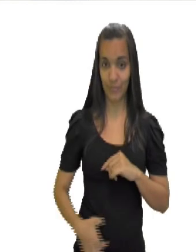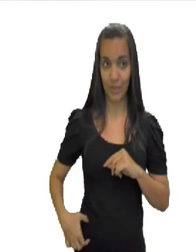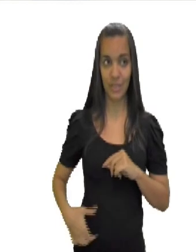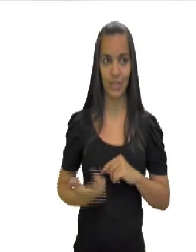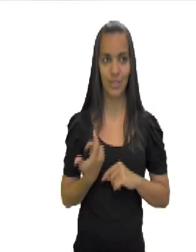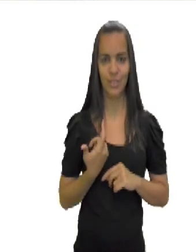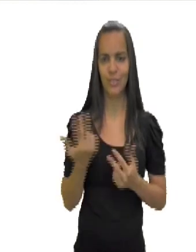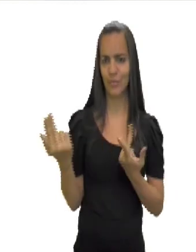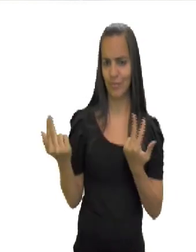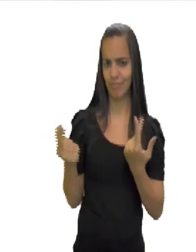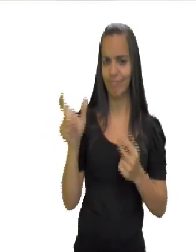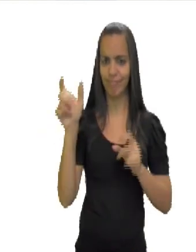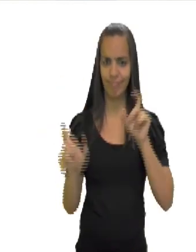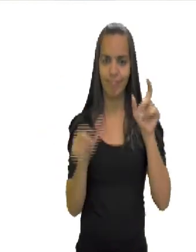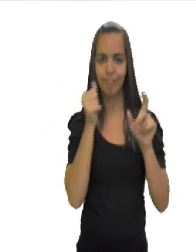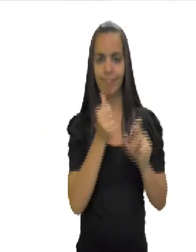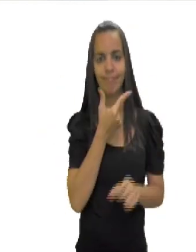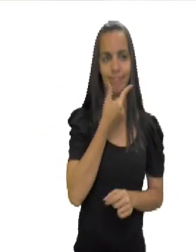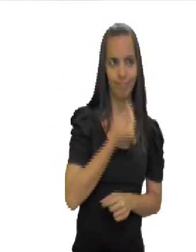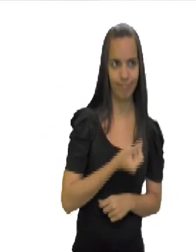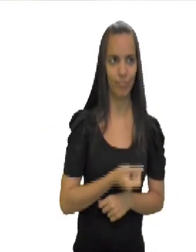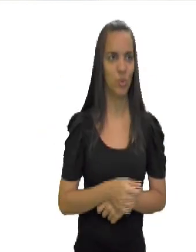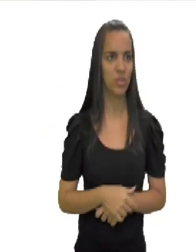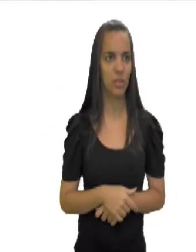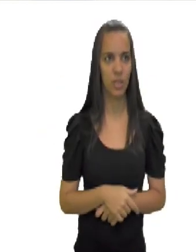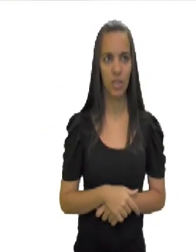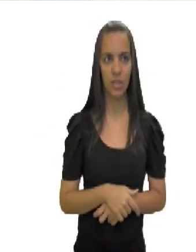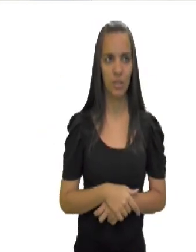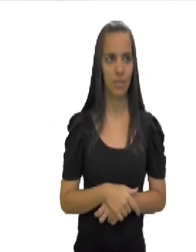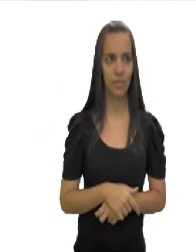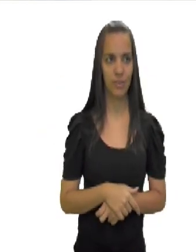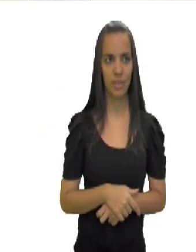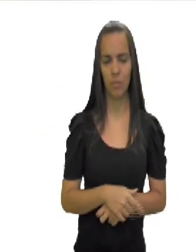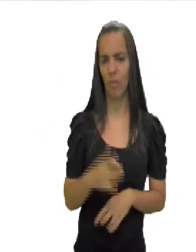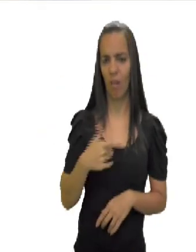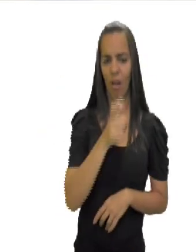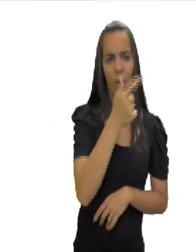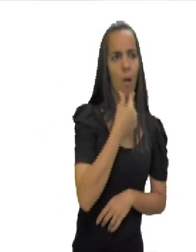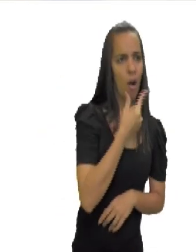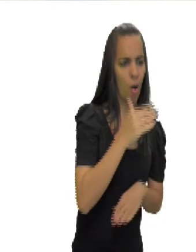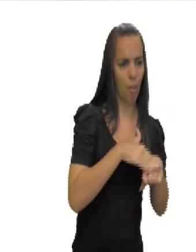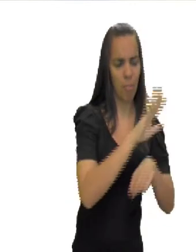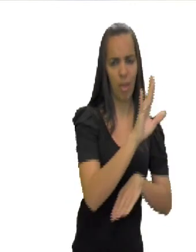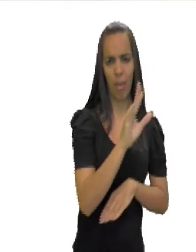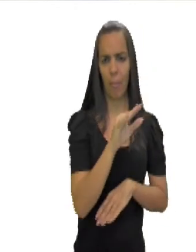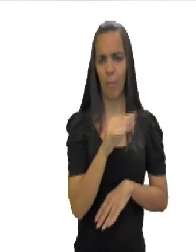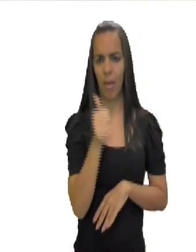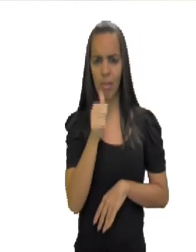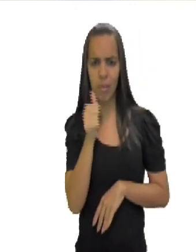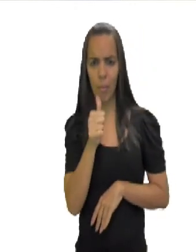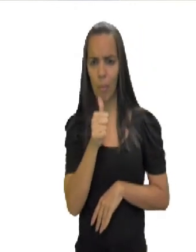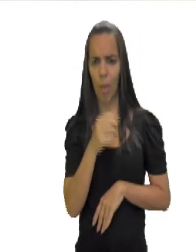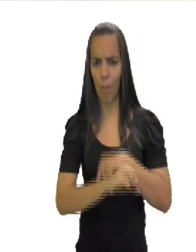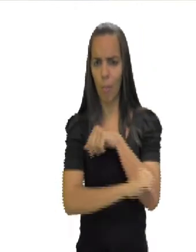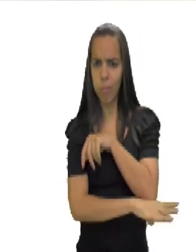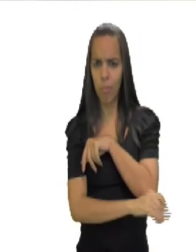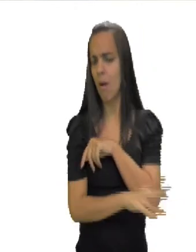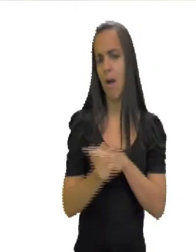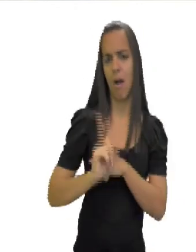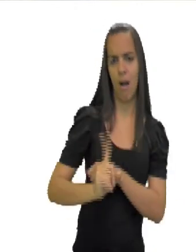dois sexos. Então, um não solta mais pum que o outro. É